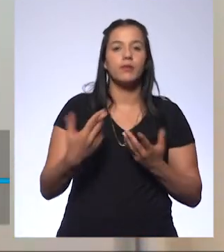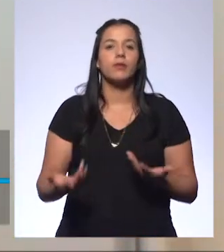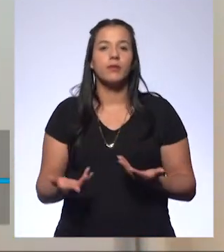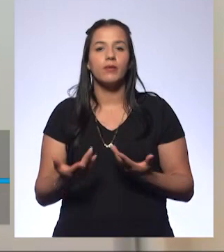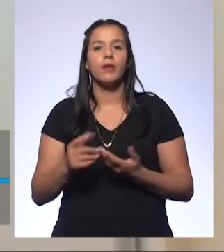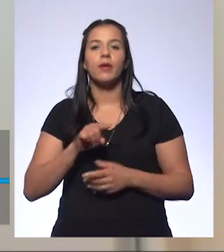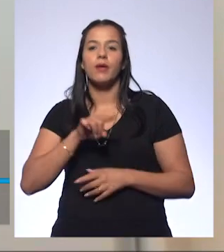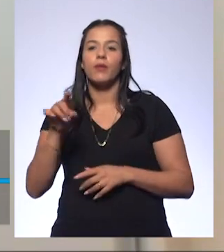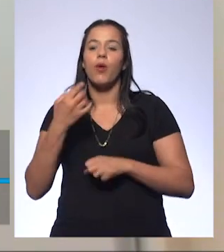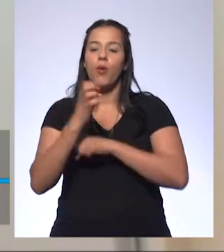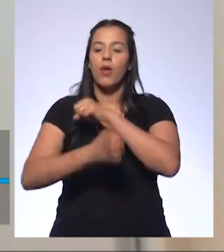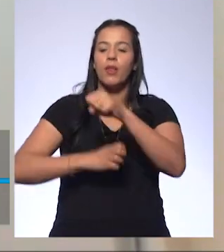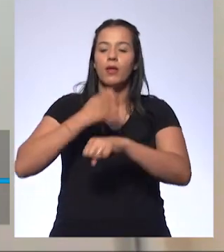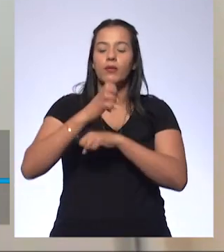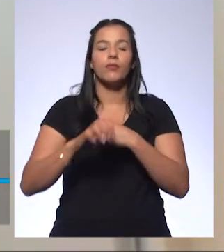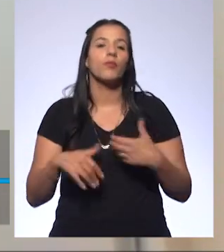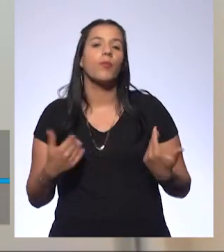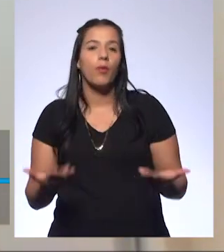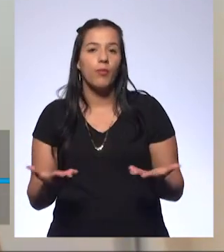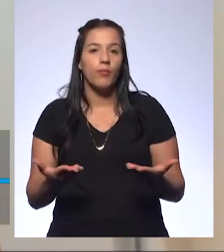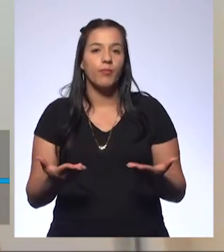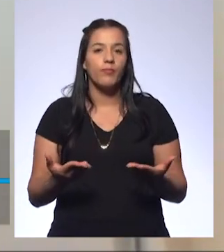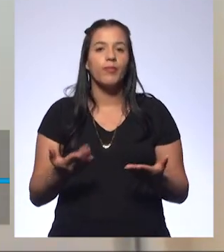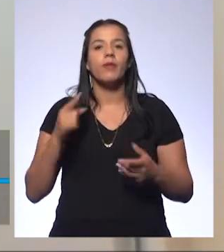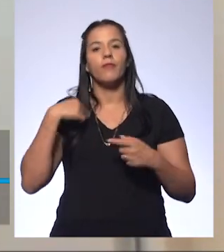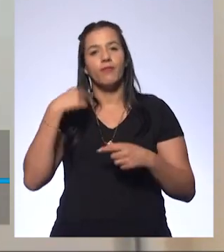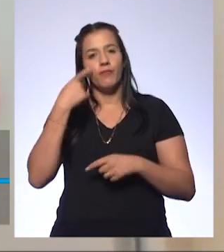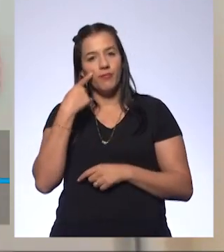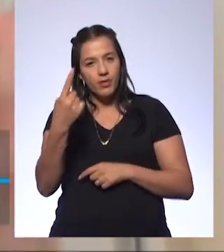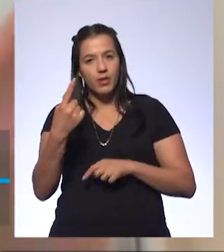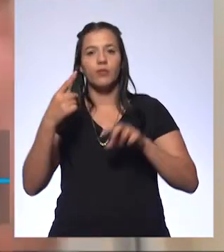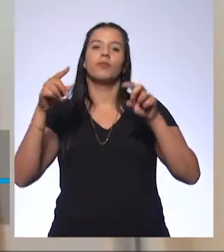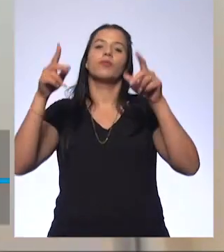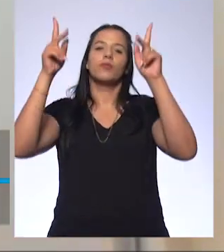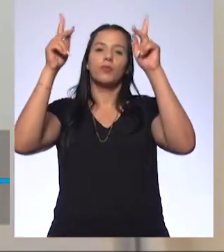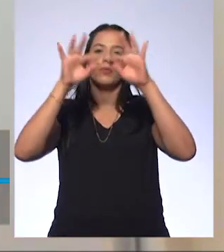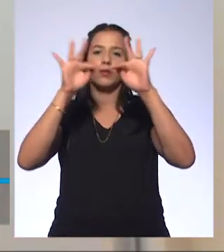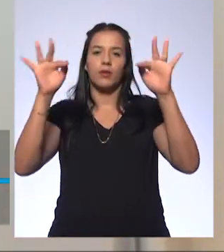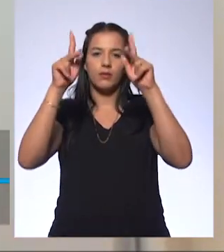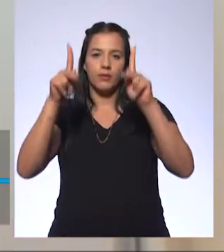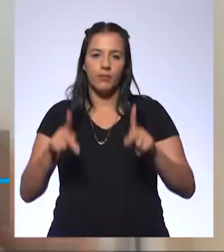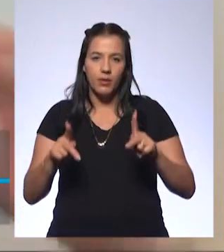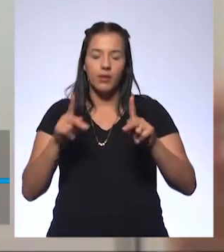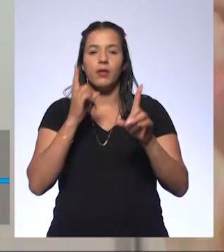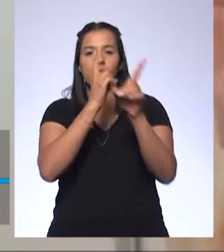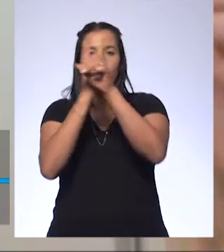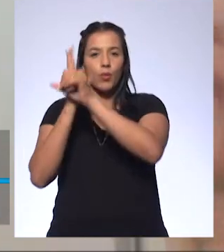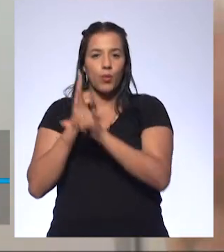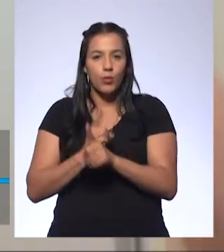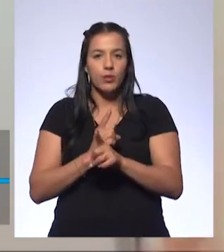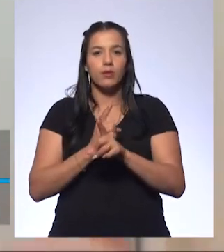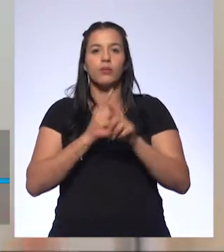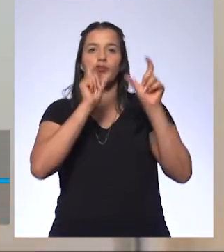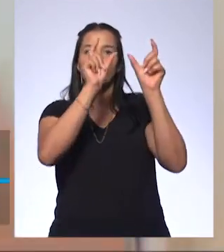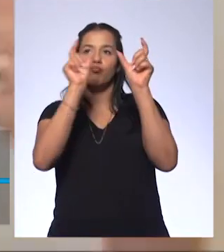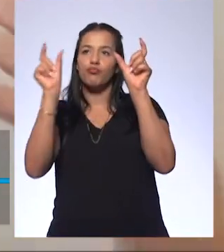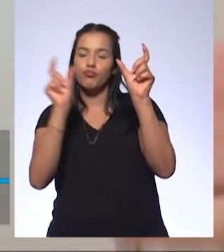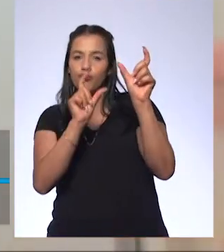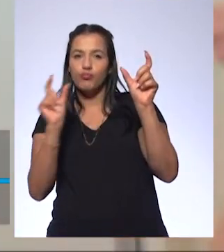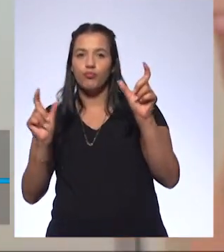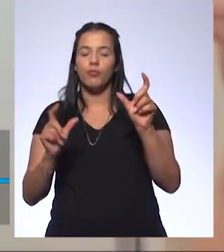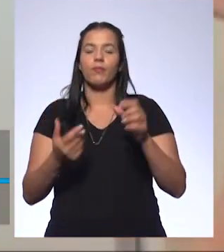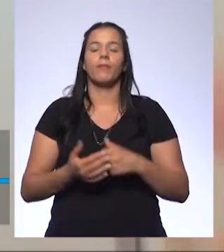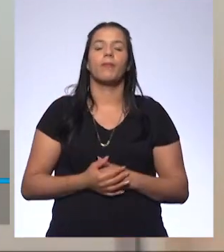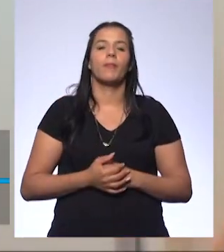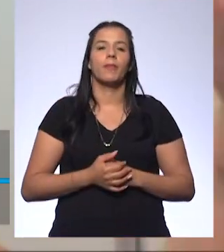ficaria um elétron, olhando para a localização dele na tabela periódica e comparando a localização de acordo com a eletronegatividade, como eu